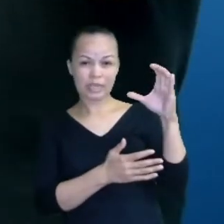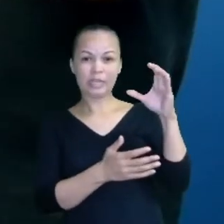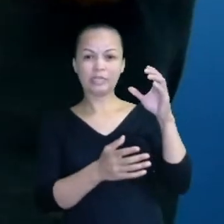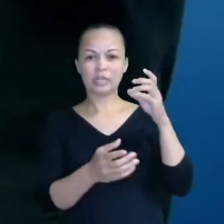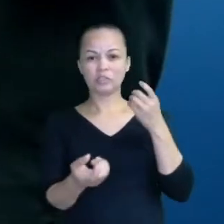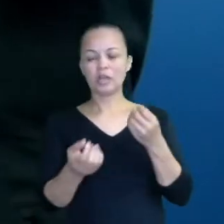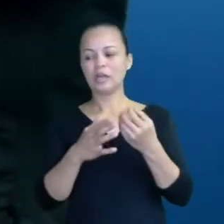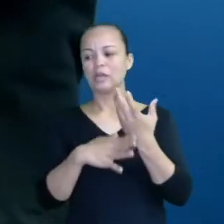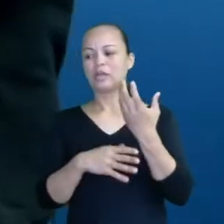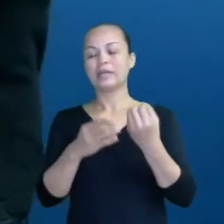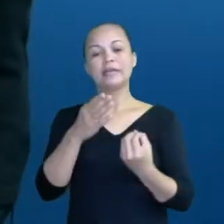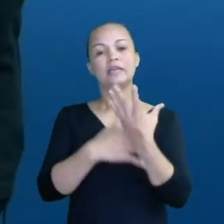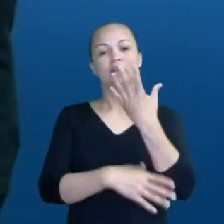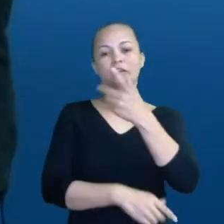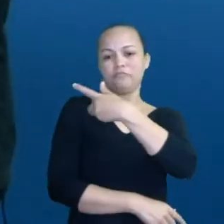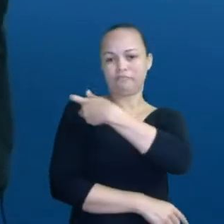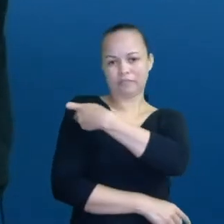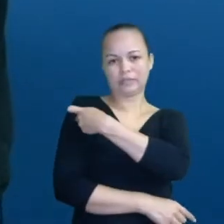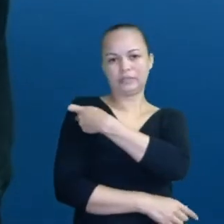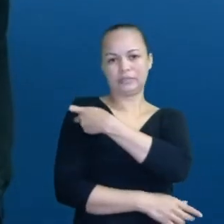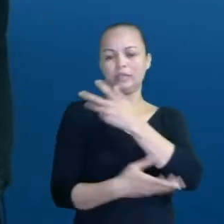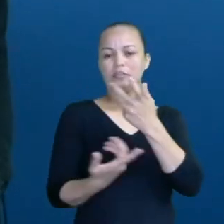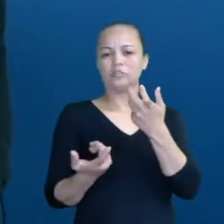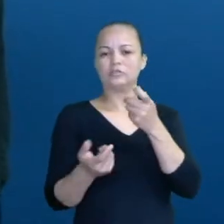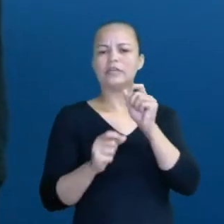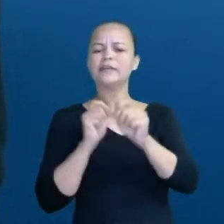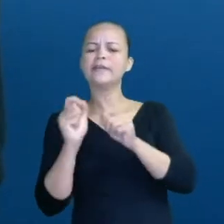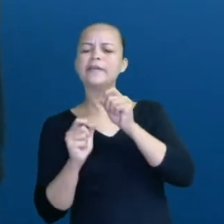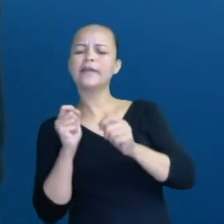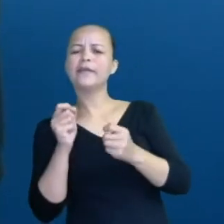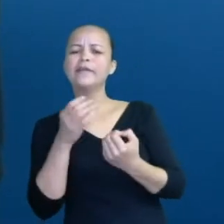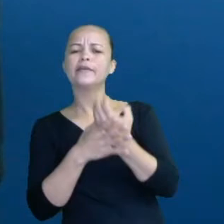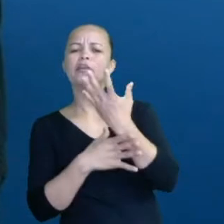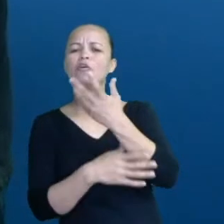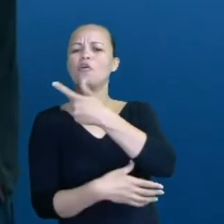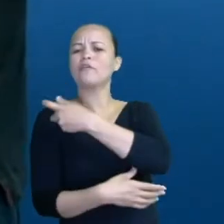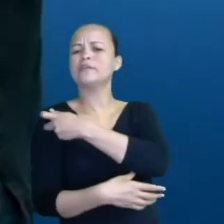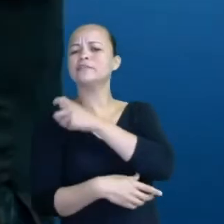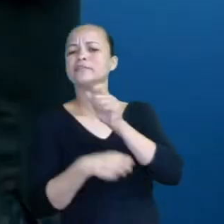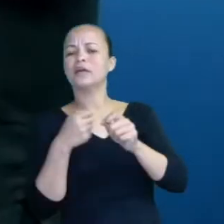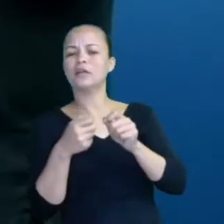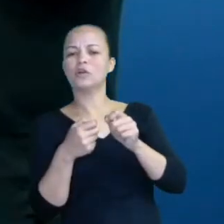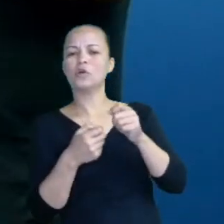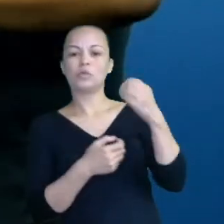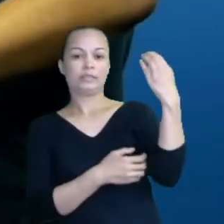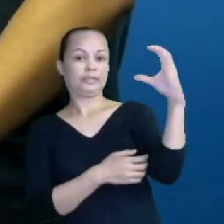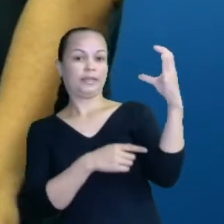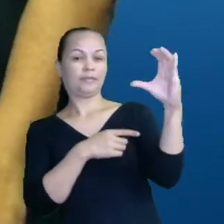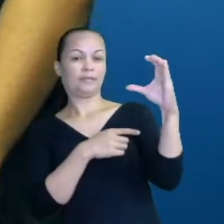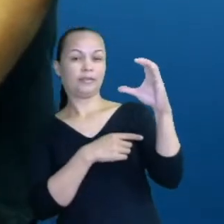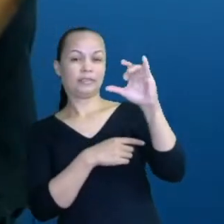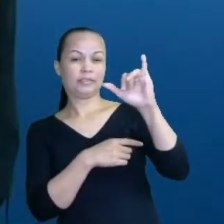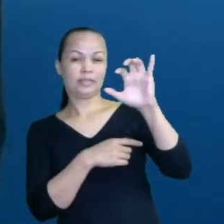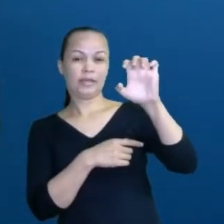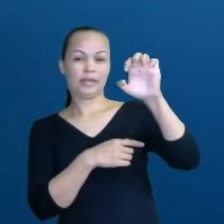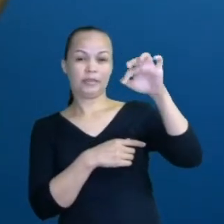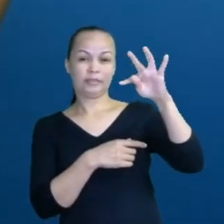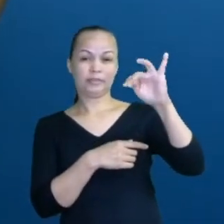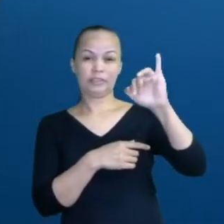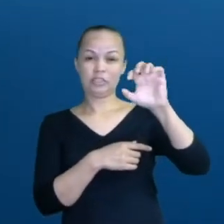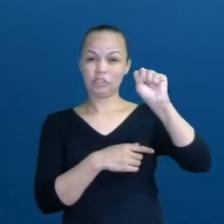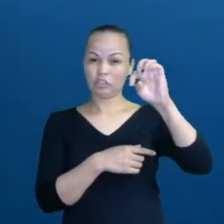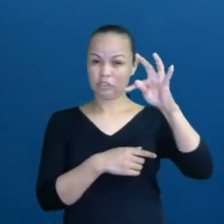faço? Quem criou vacinas? Logo vem a resposta, os cientistas. Os cientistas é o sujeito. Percebam que